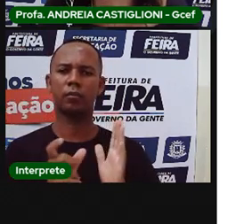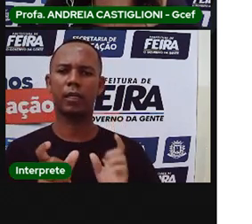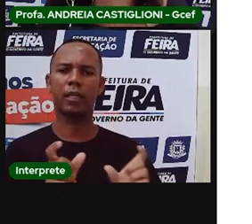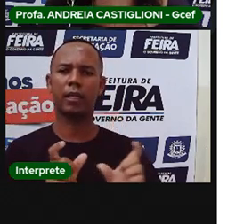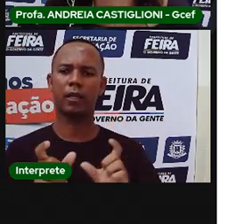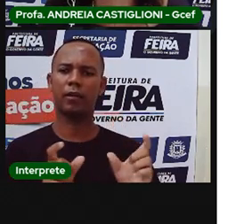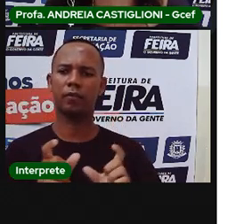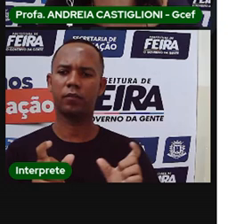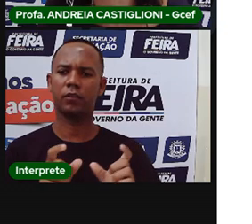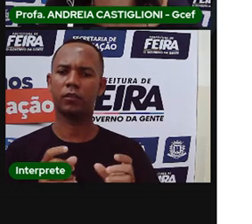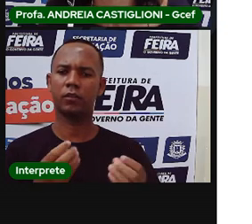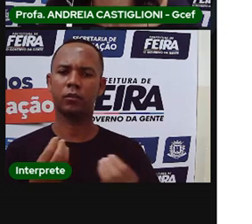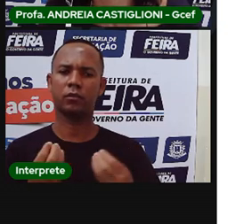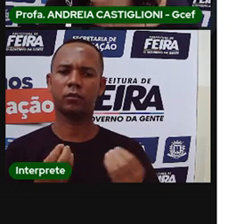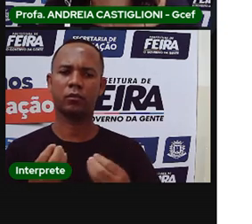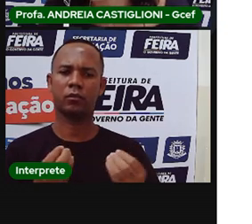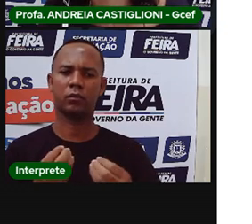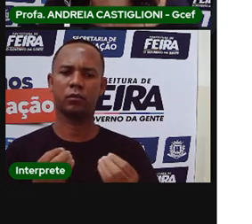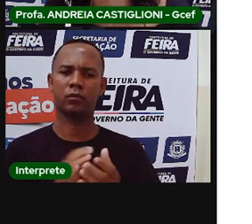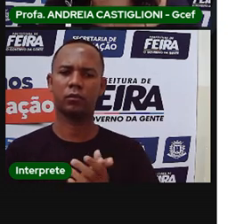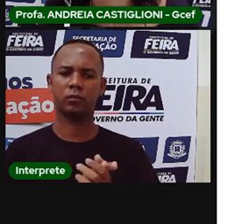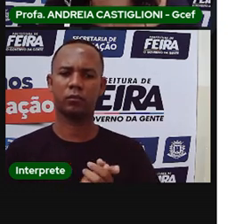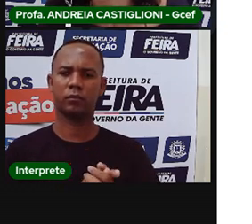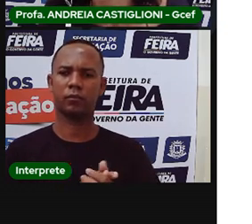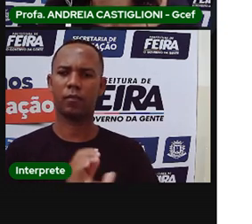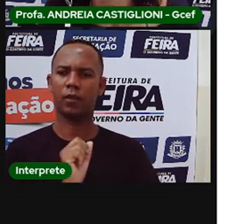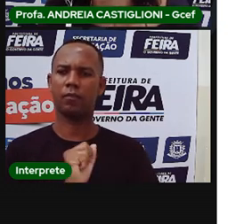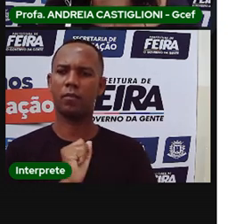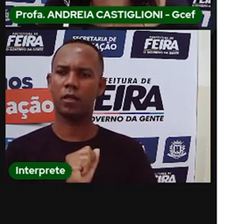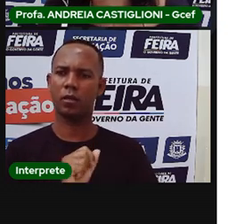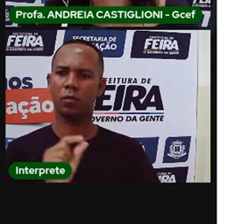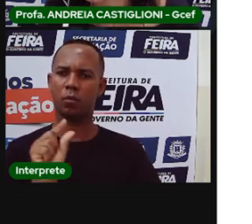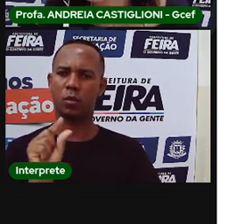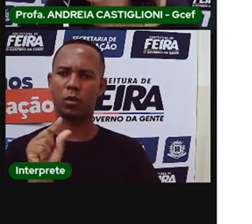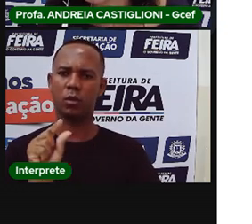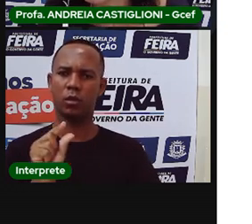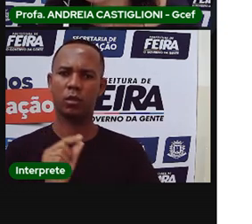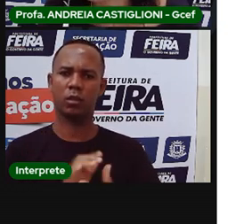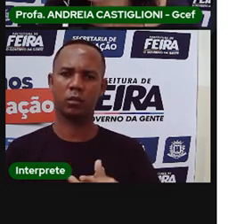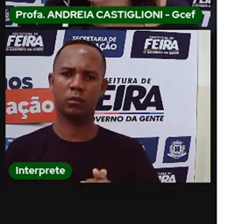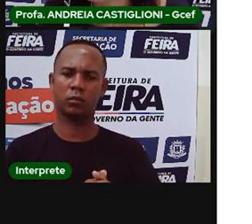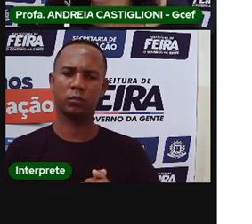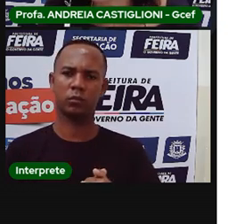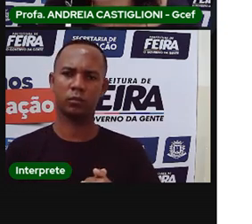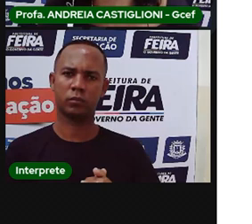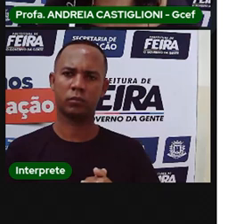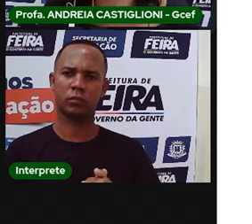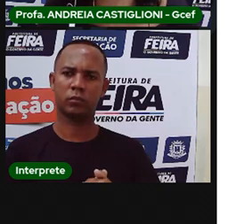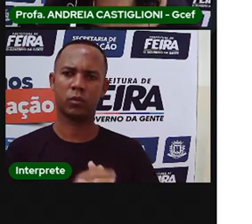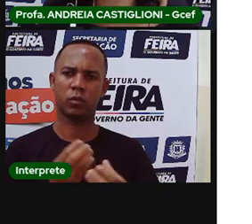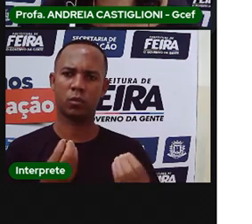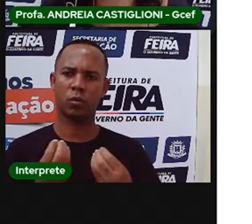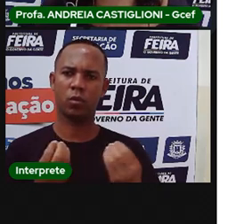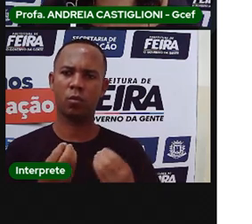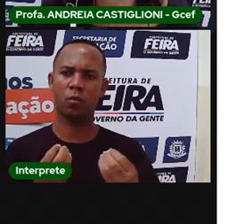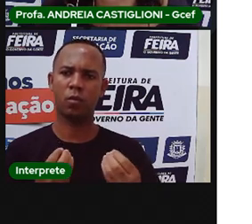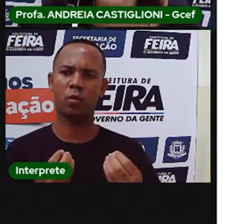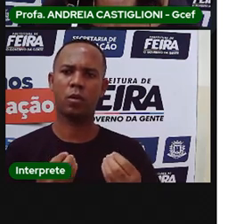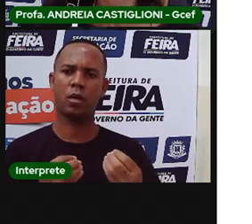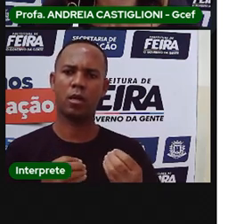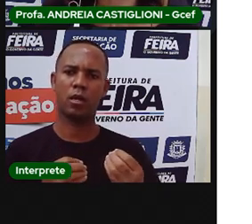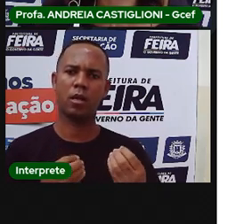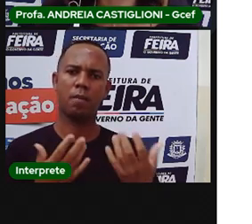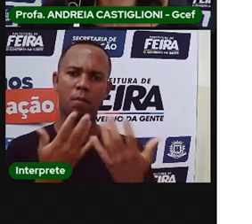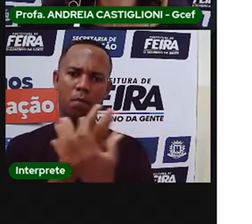não vai embora não, Liano. Espera um pouquinho. Isso, Tainá. Muito bem, Tainá. É um estilo de música,